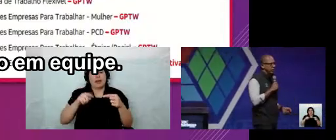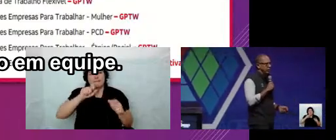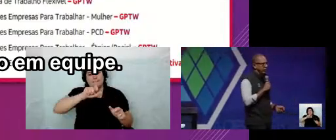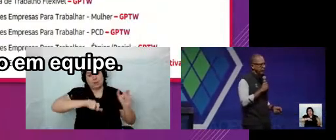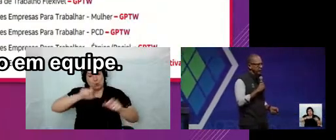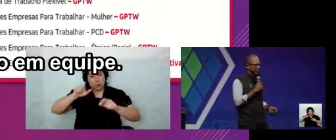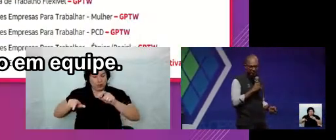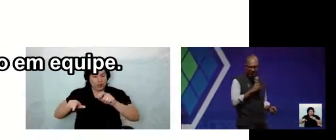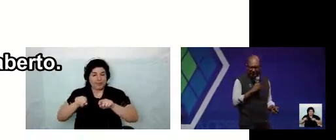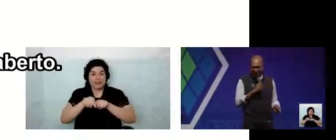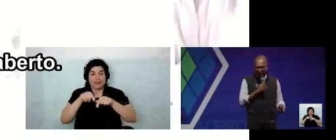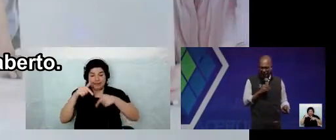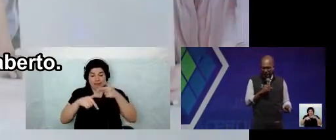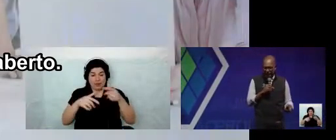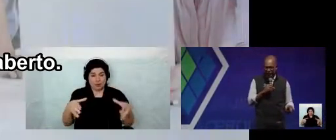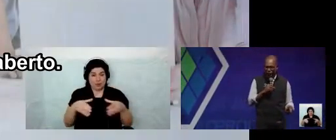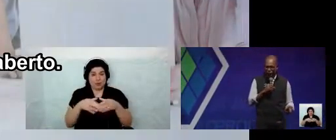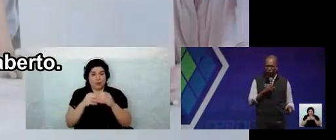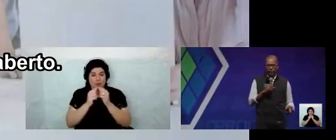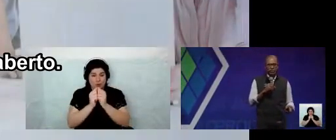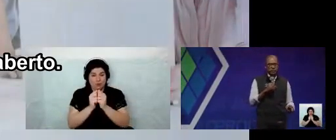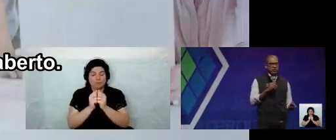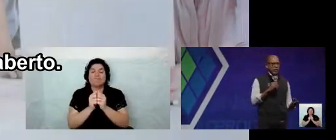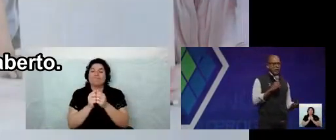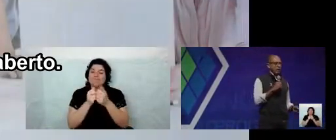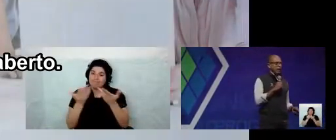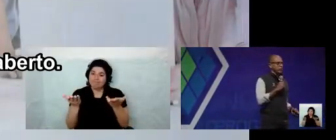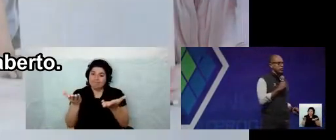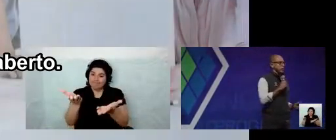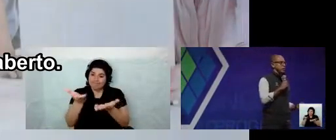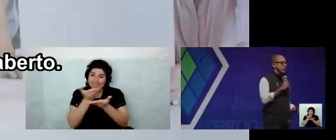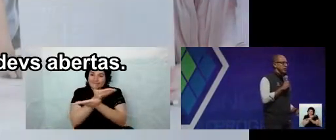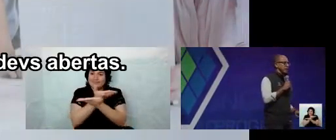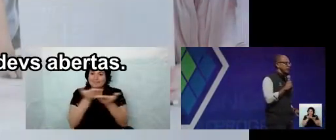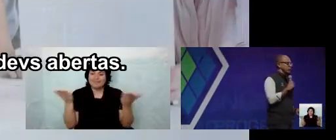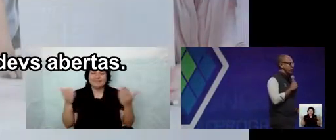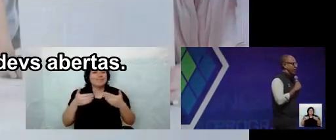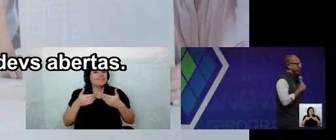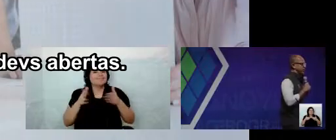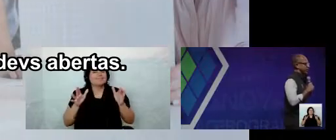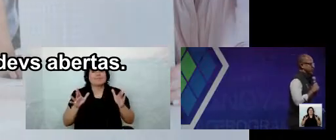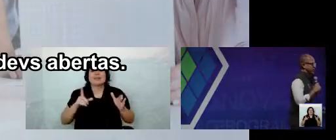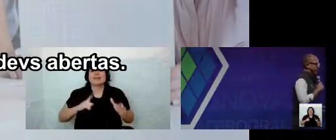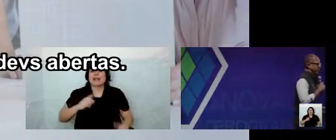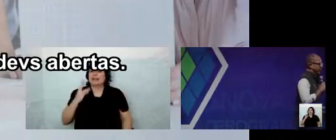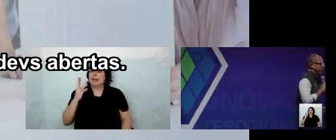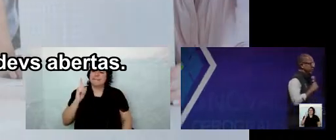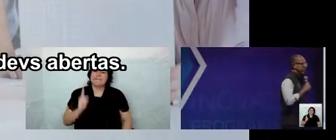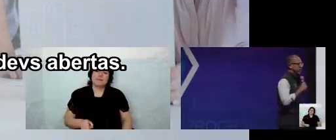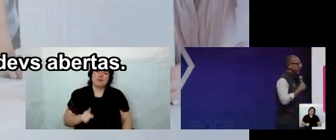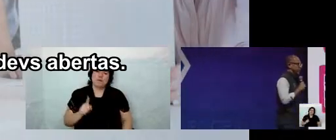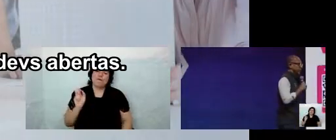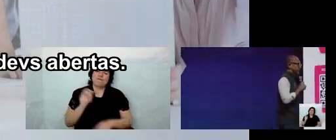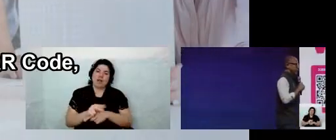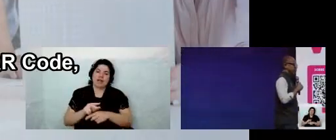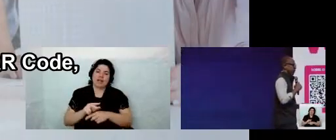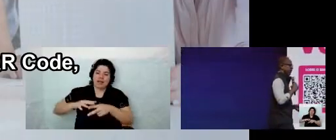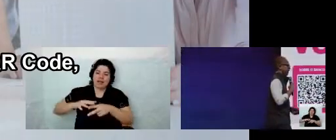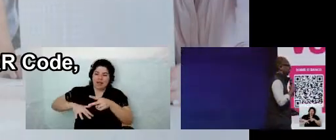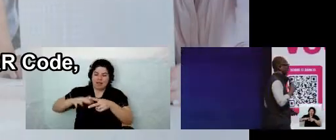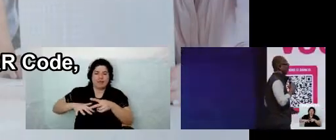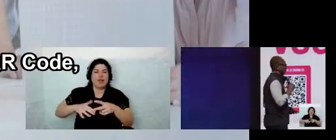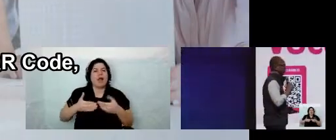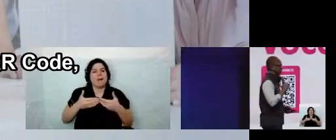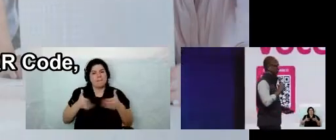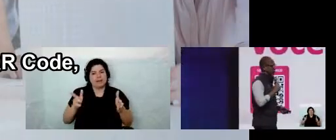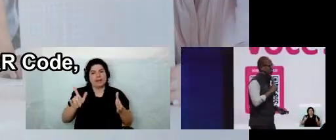o trabalho em equipe, e fica aqui um convite aberto. A gente tem 3.000 vagas para devs abertas.